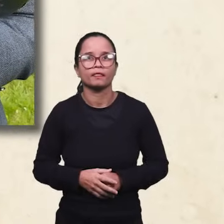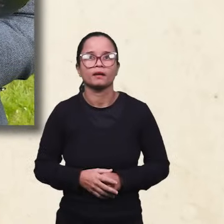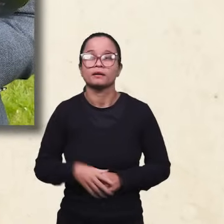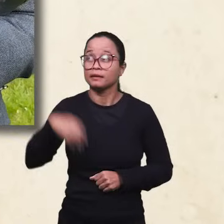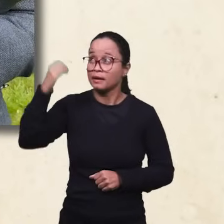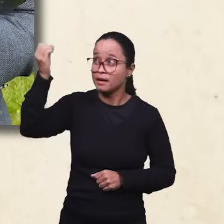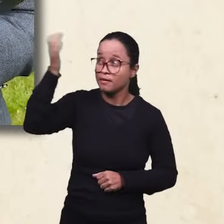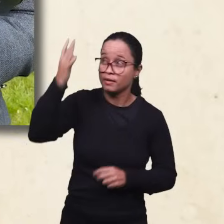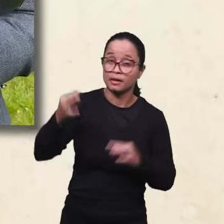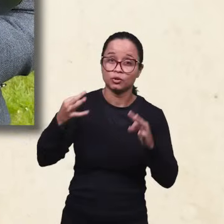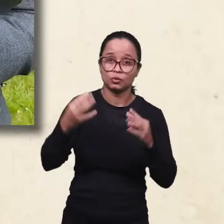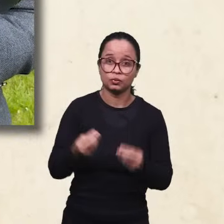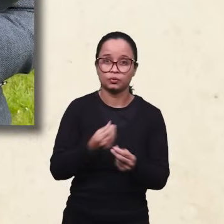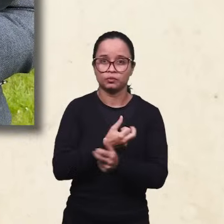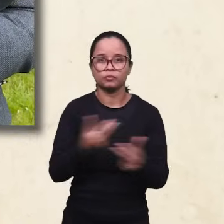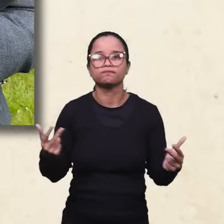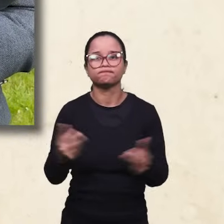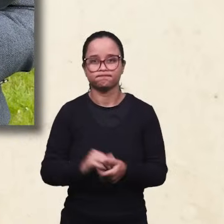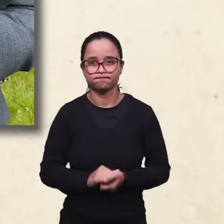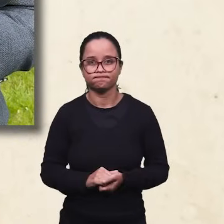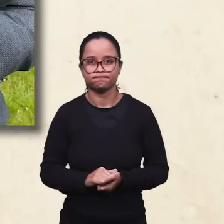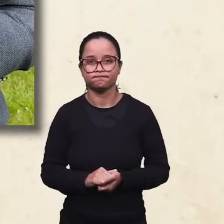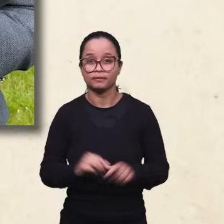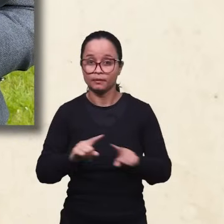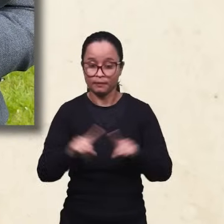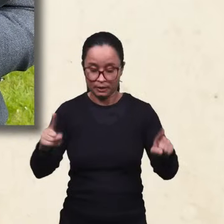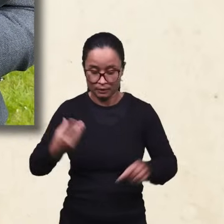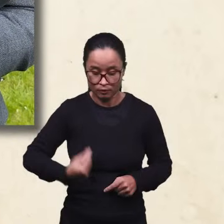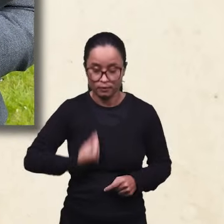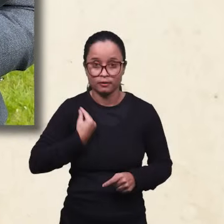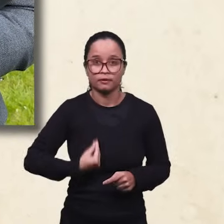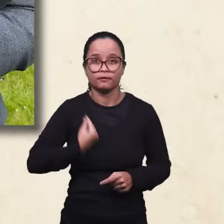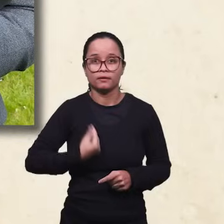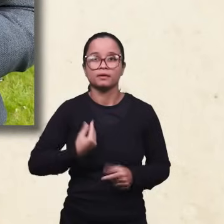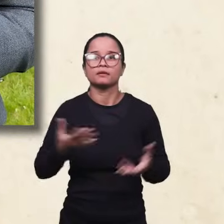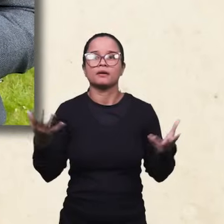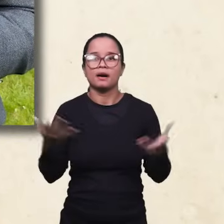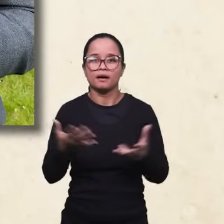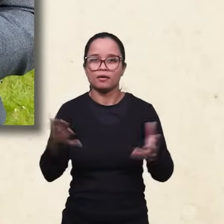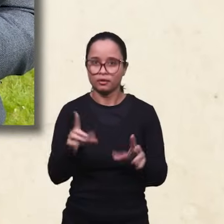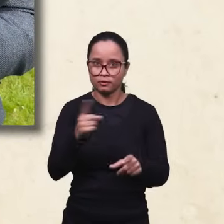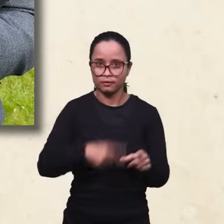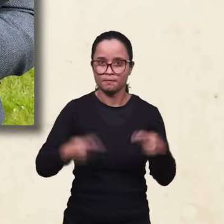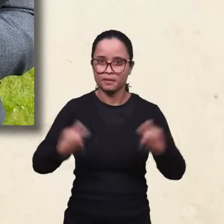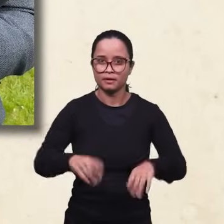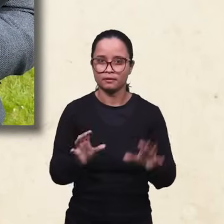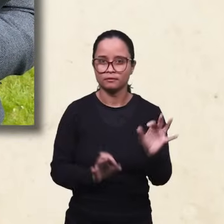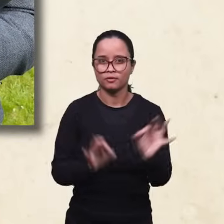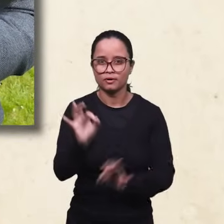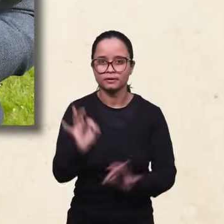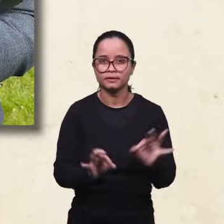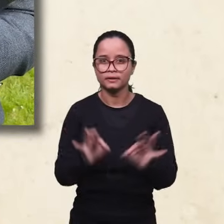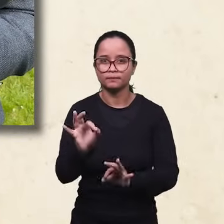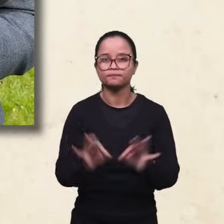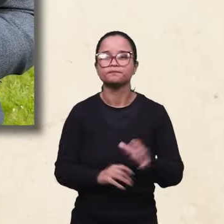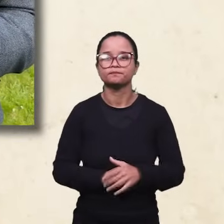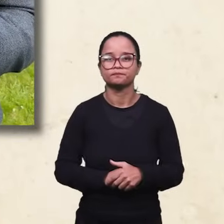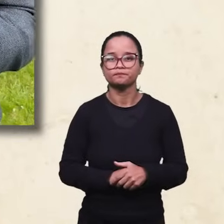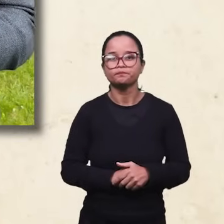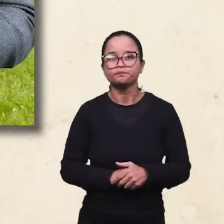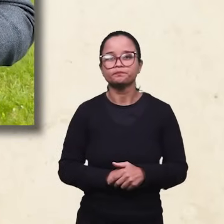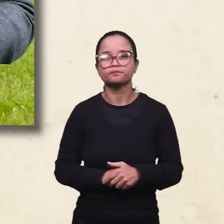tem que revelar todas as coisas. Mas em nossa vida, nós também temos que planejar. Deus,